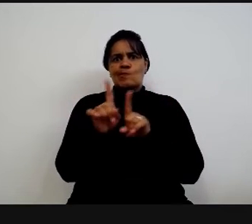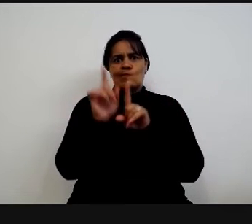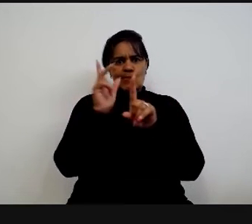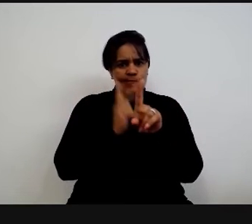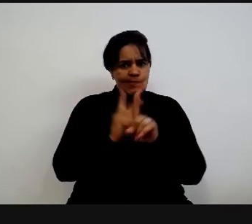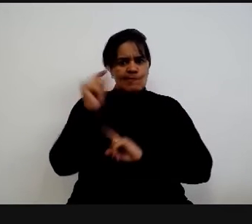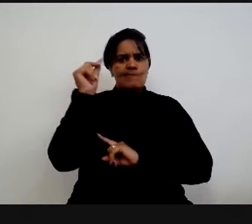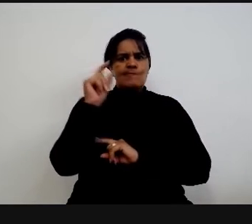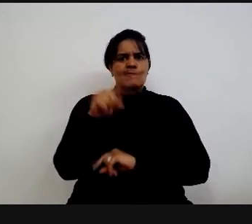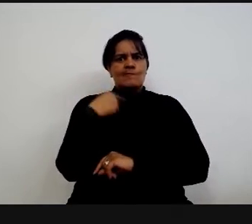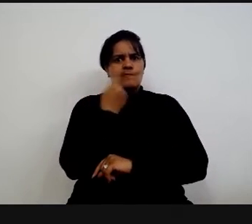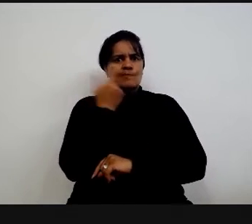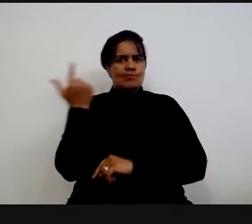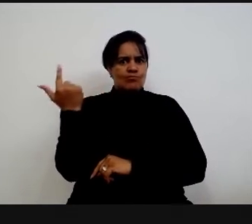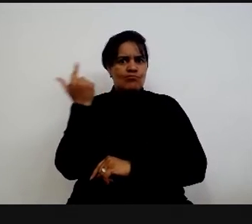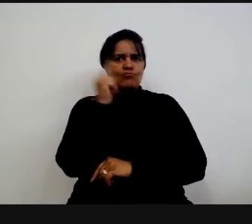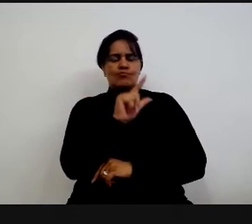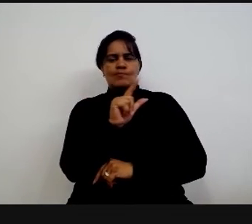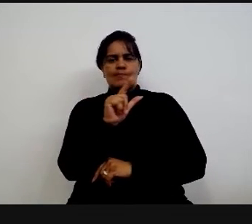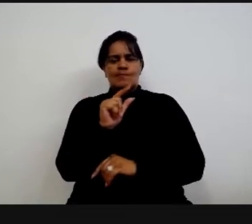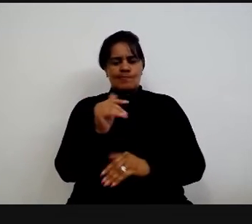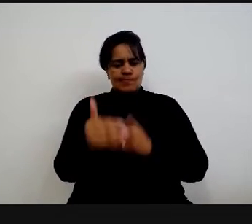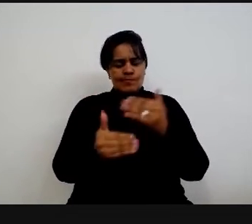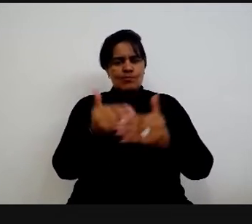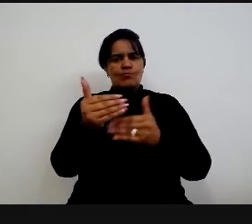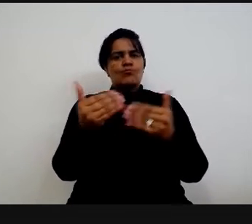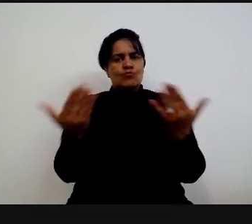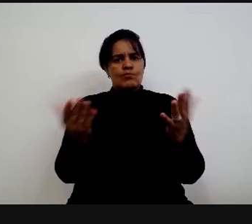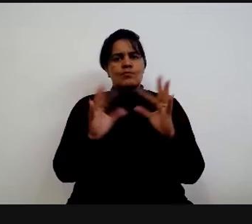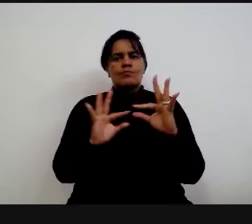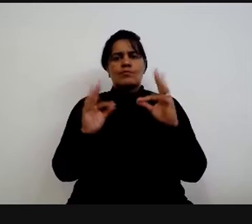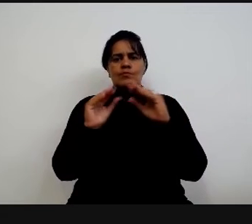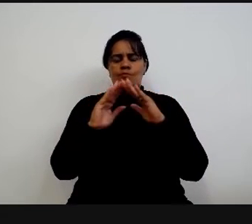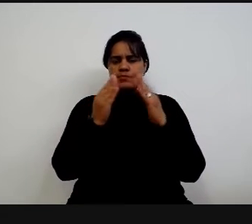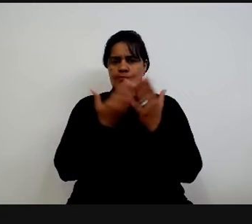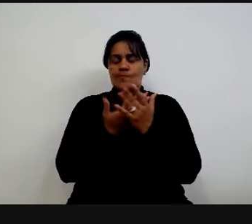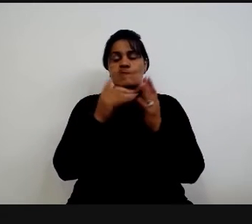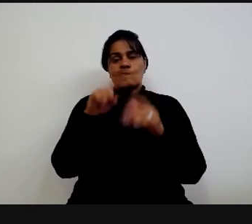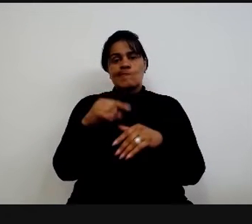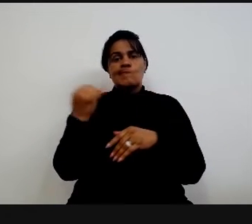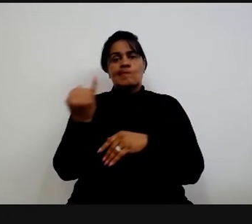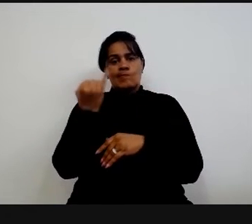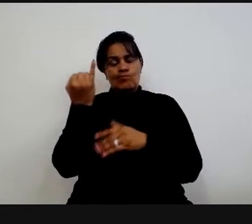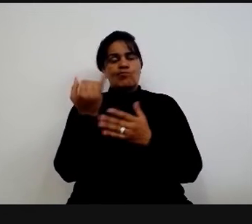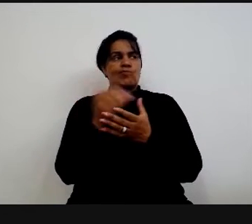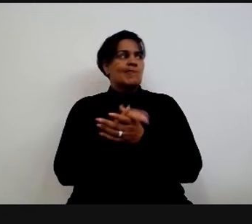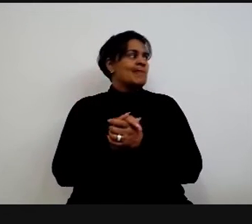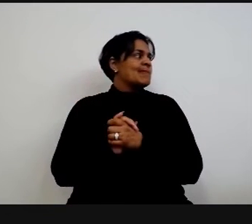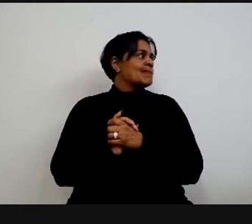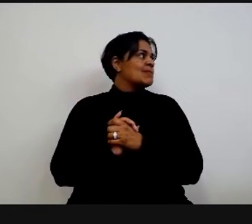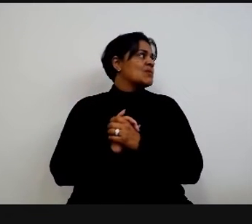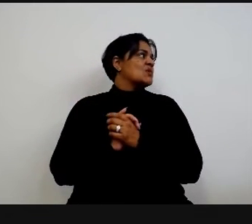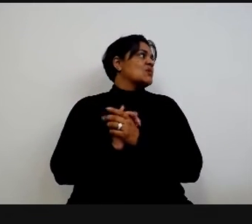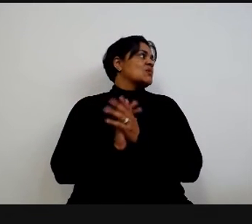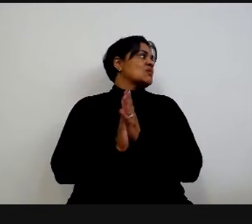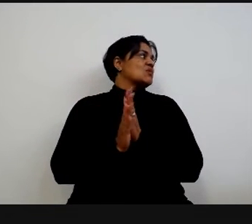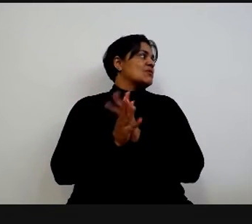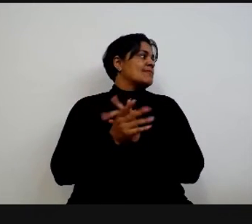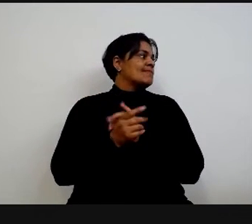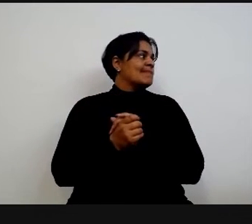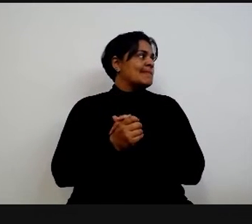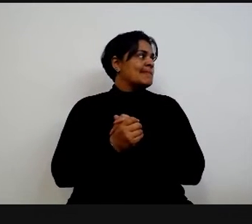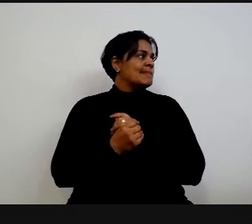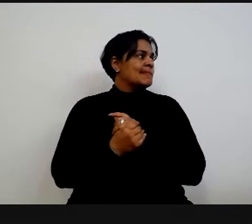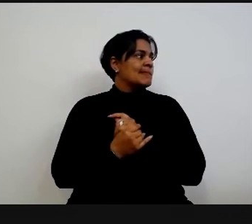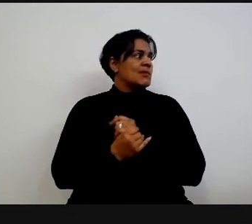foram alcançadas nessas caminhadas das escolas como um todo. Então, tudo isso é super relevante. E, por falar em caminhadas, eu